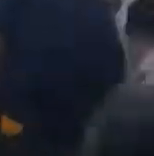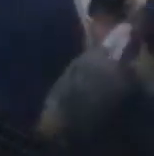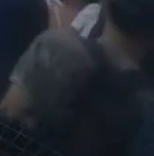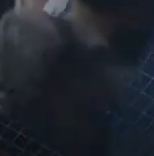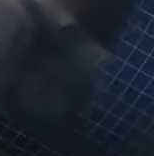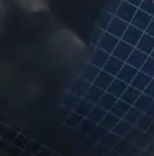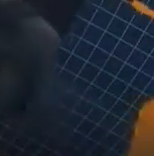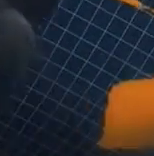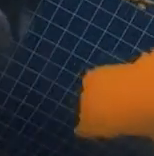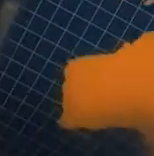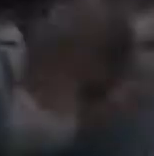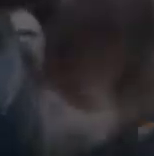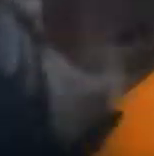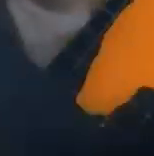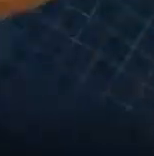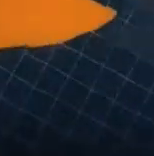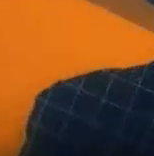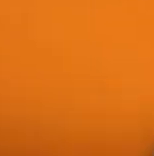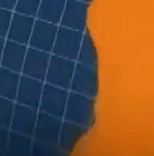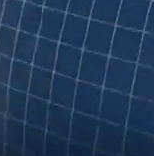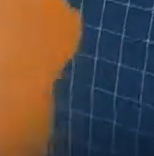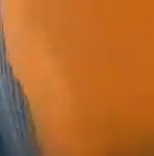é não